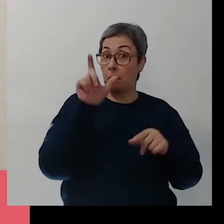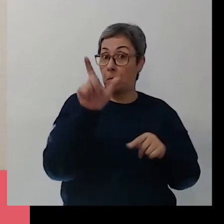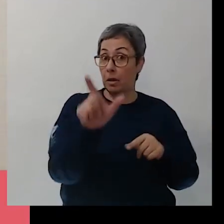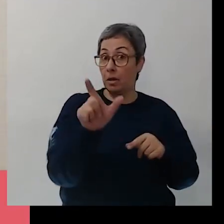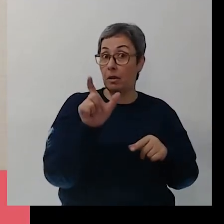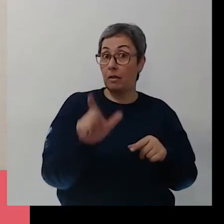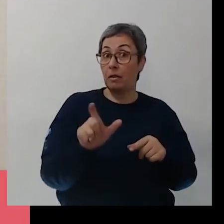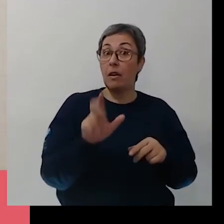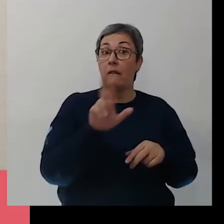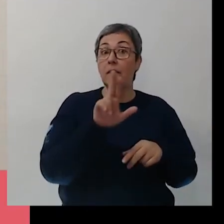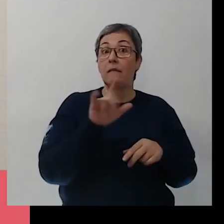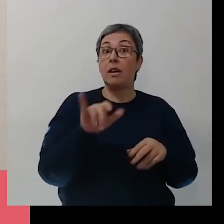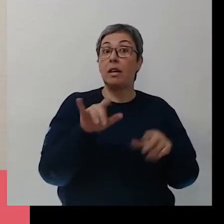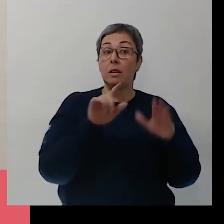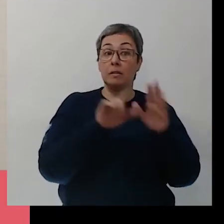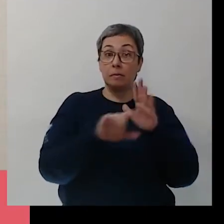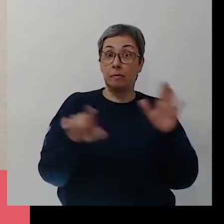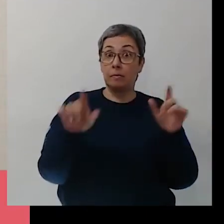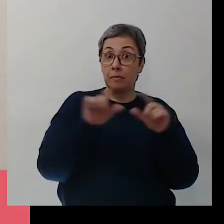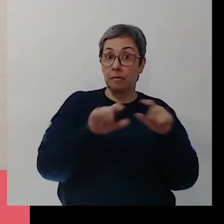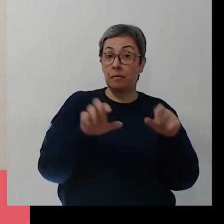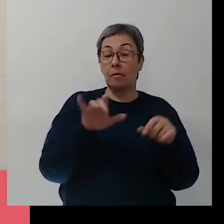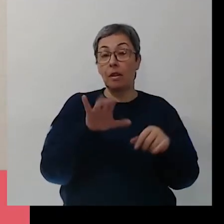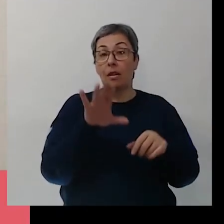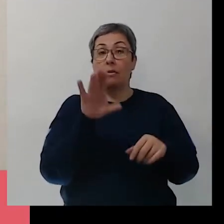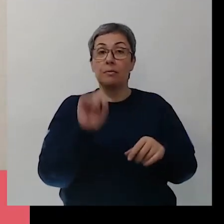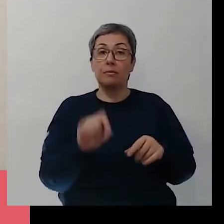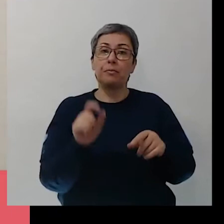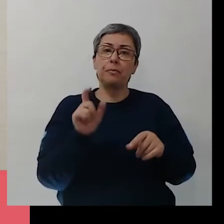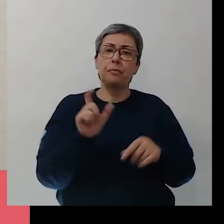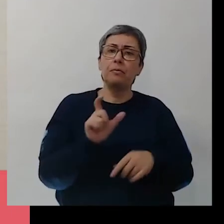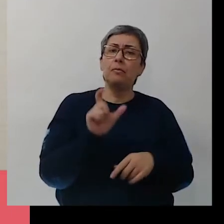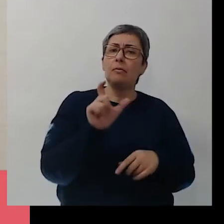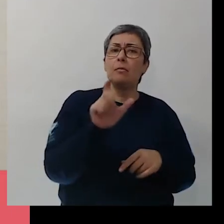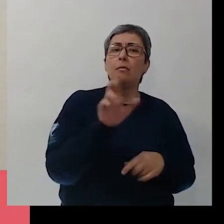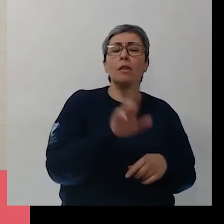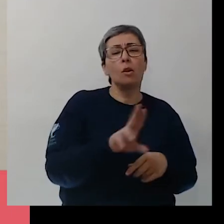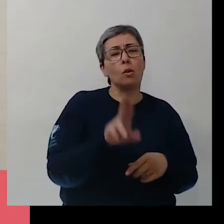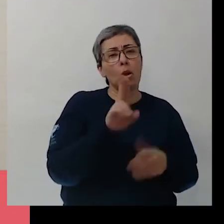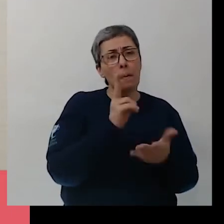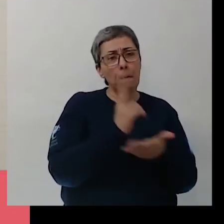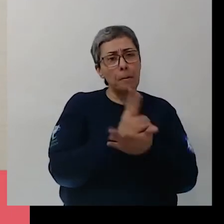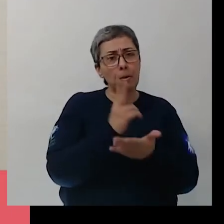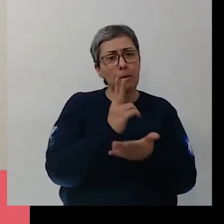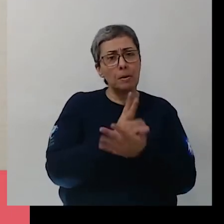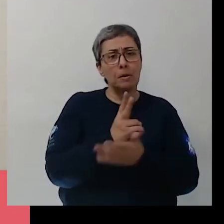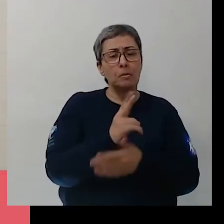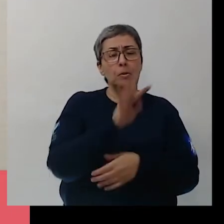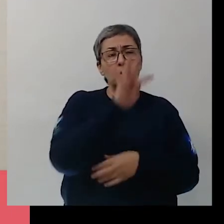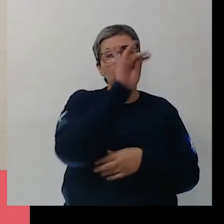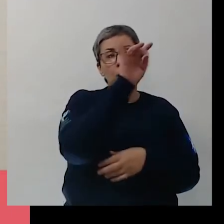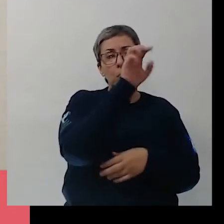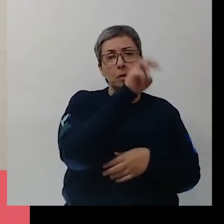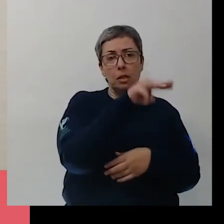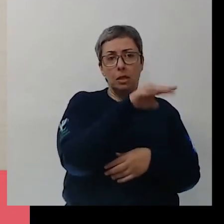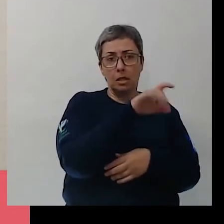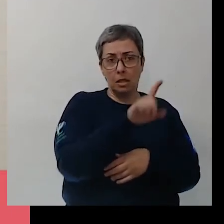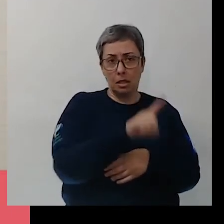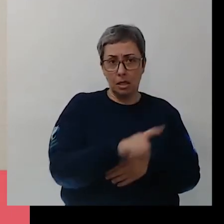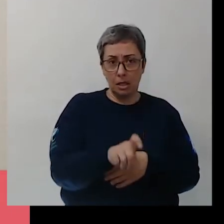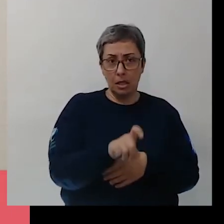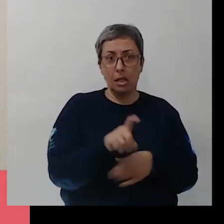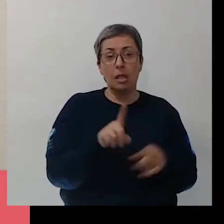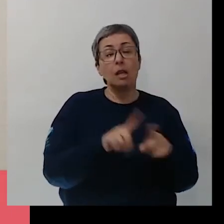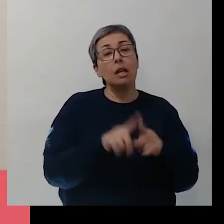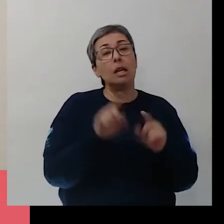palavras, usaremos versos. Então, a palavra que utilizaremos será a mesma, timidez. No